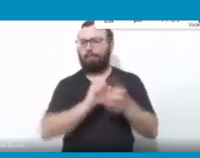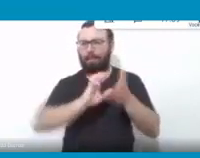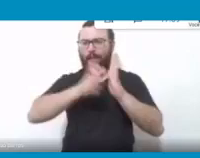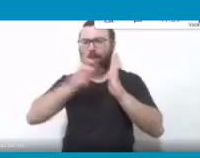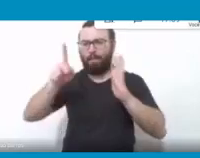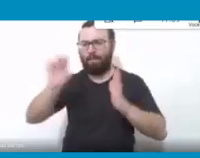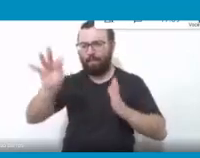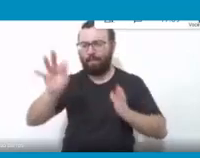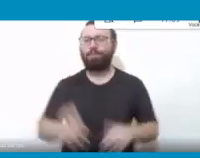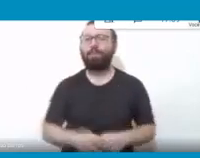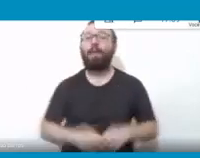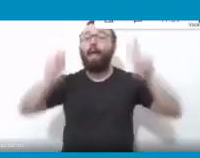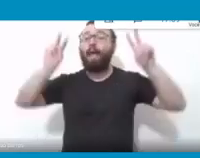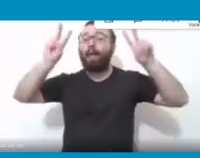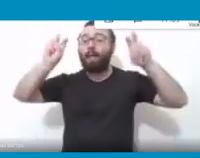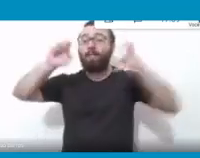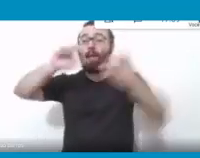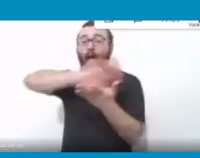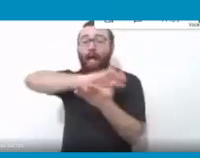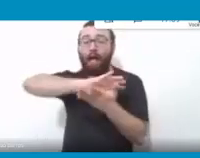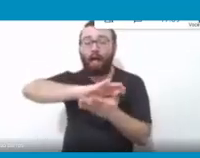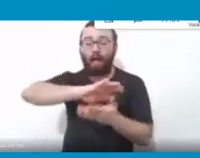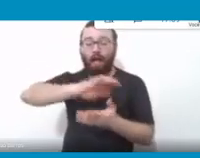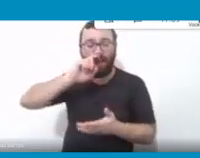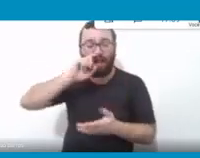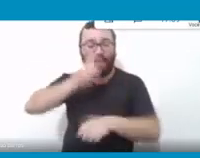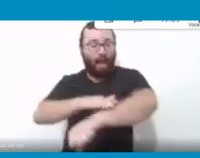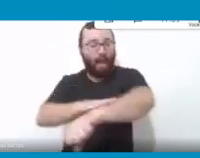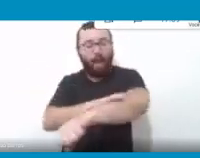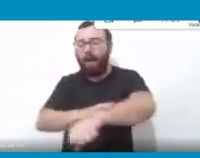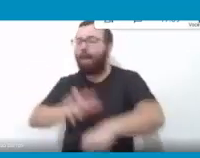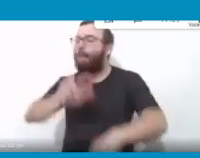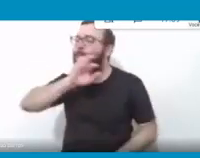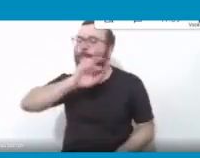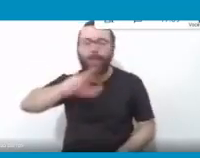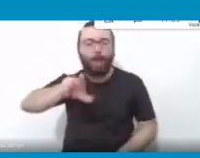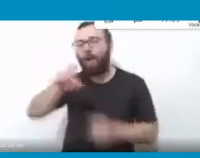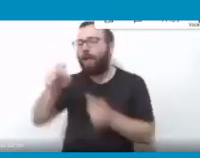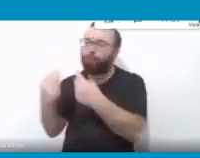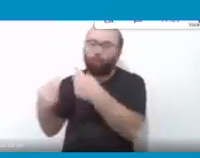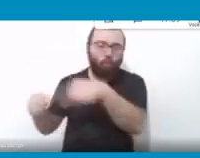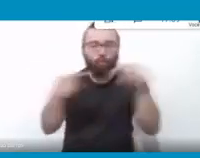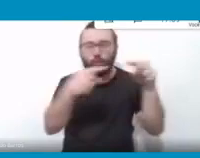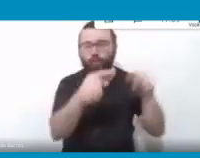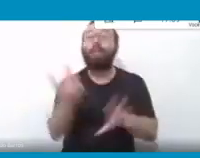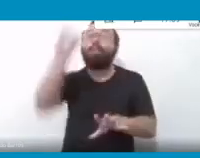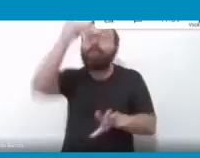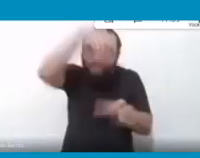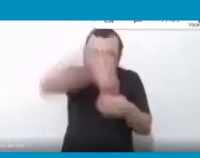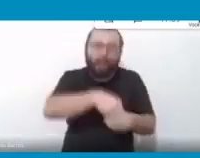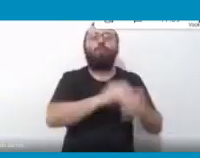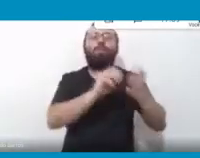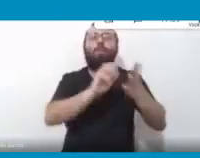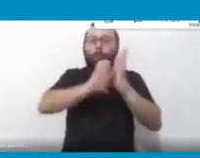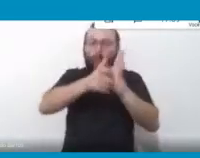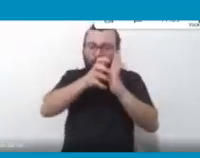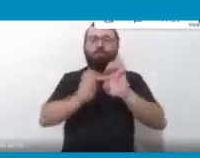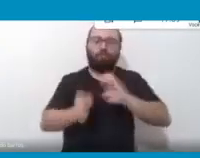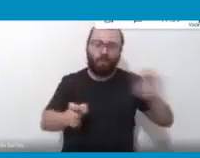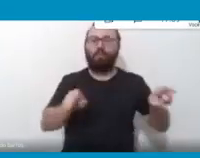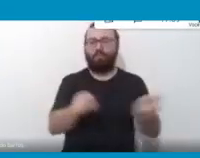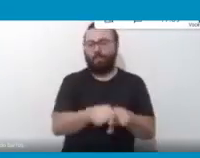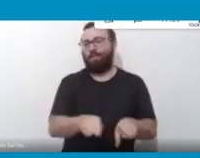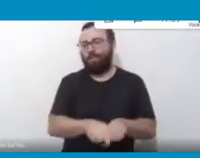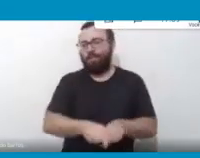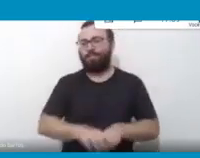racial não era discutida nem nos partidos de esquerda. Não